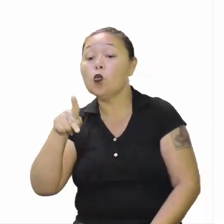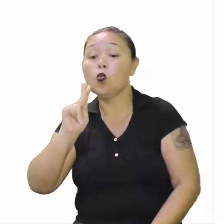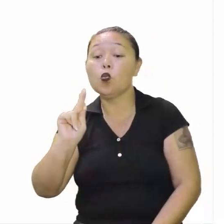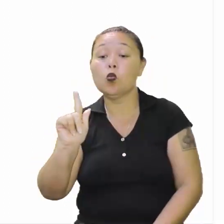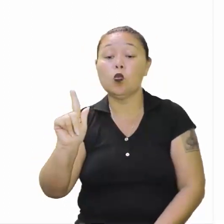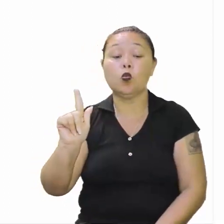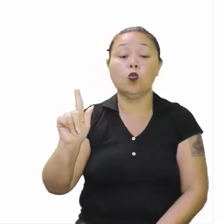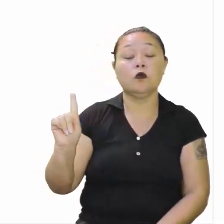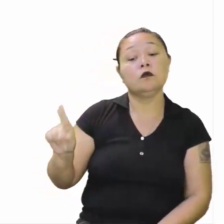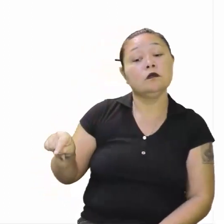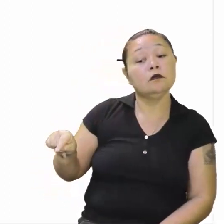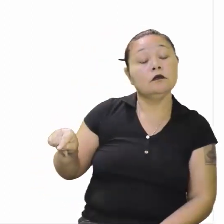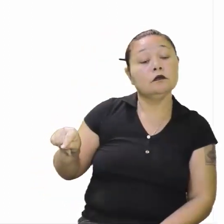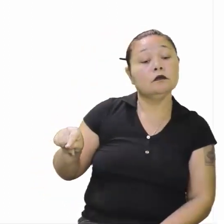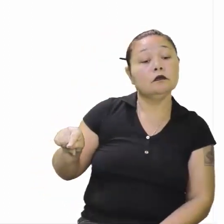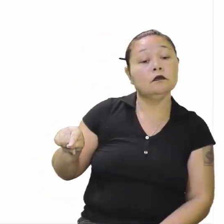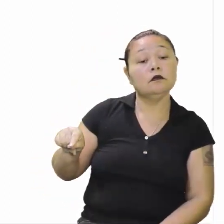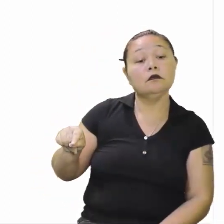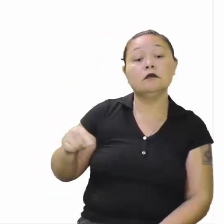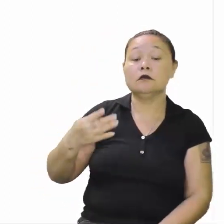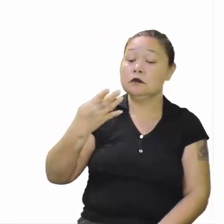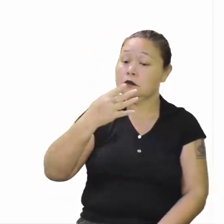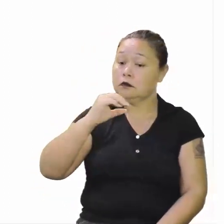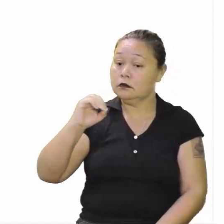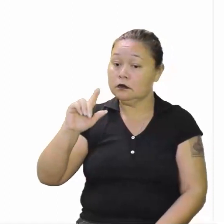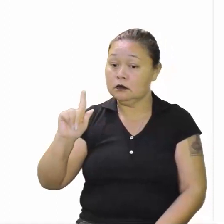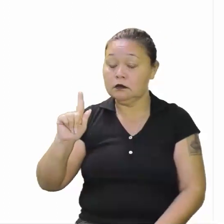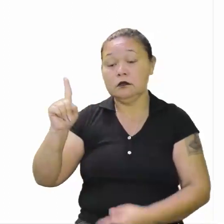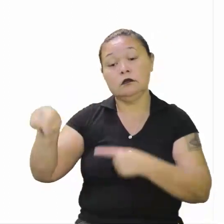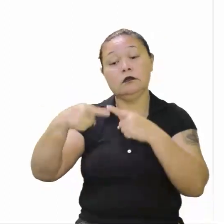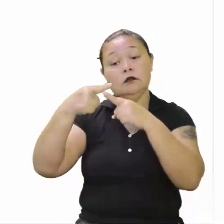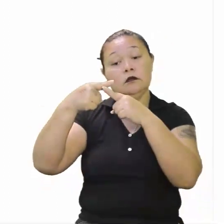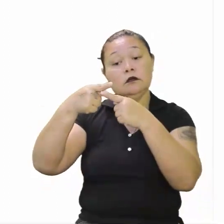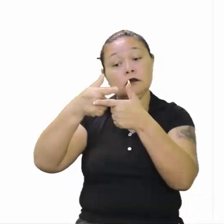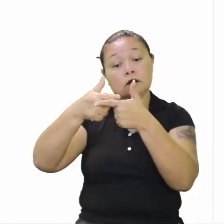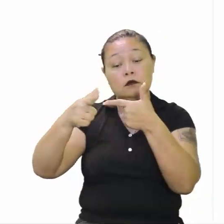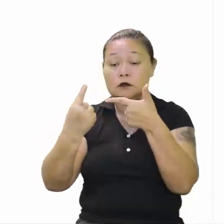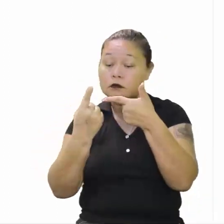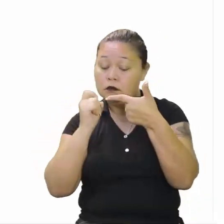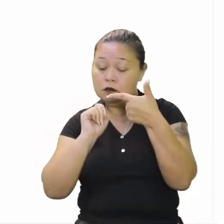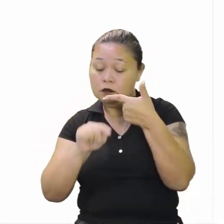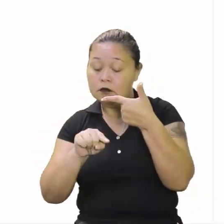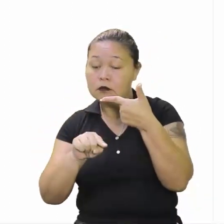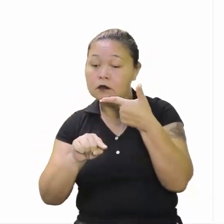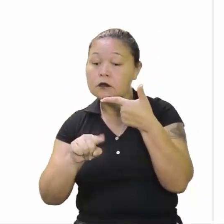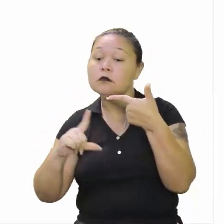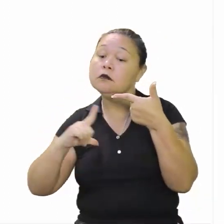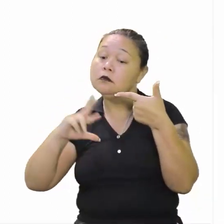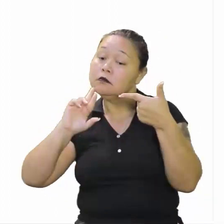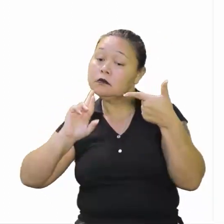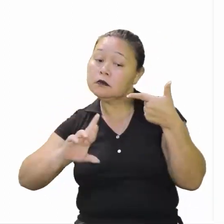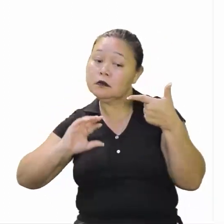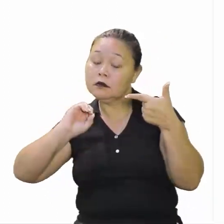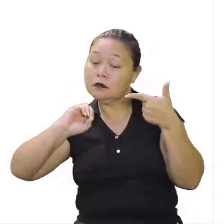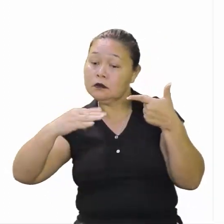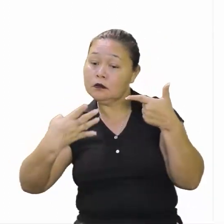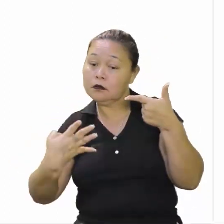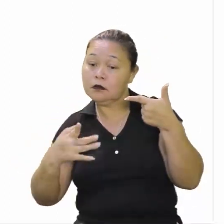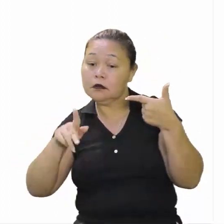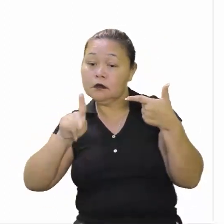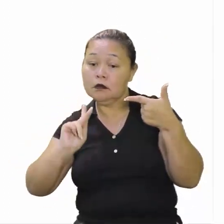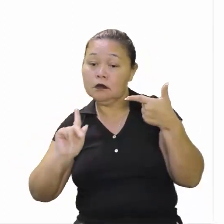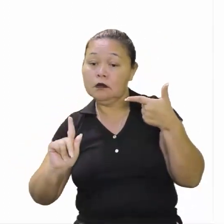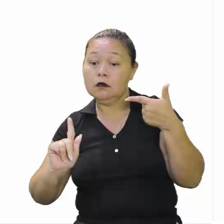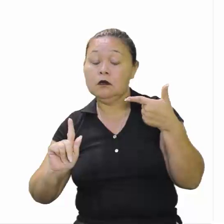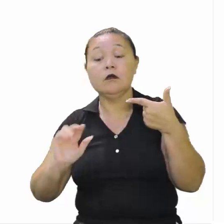aí, você pega os 400 e divide por 1.000 e você vai ter 0,4